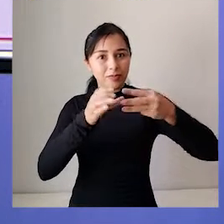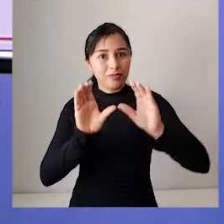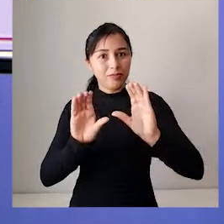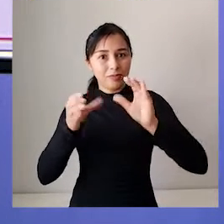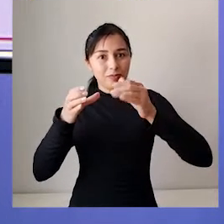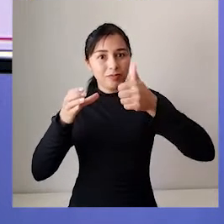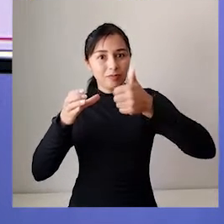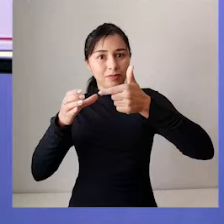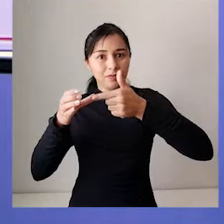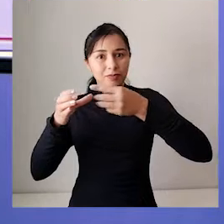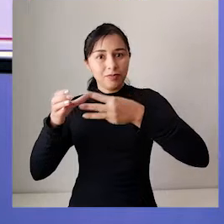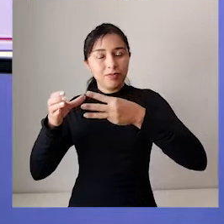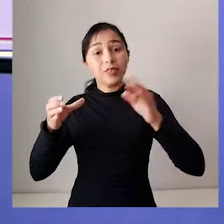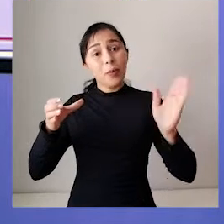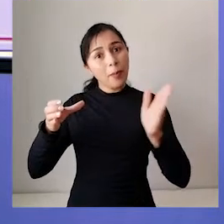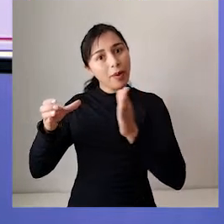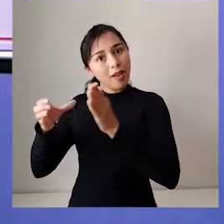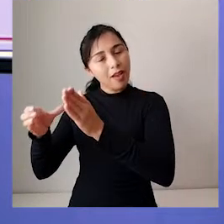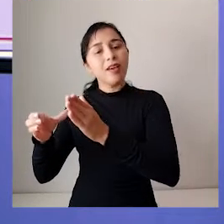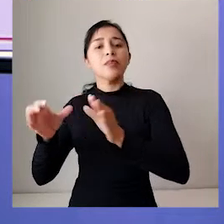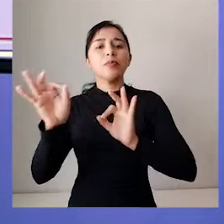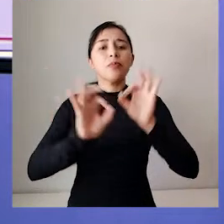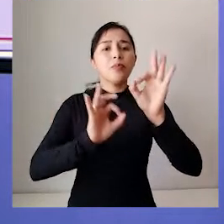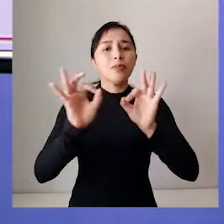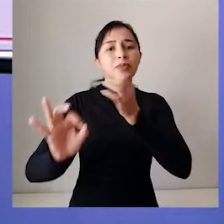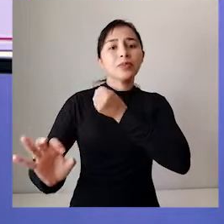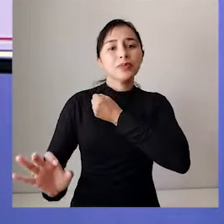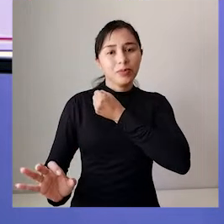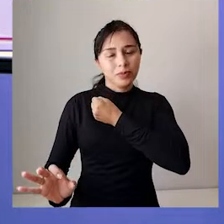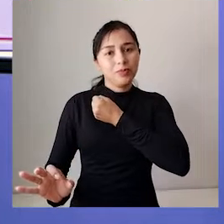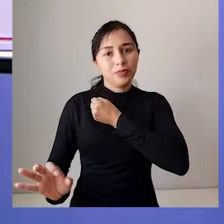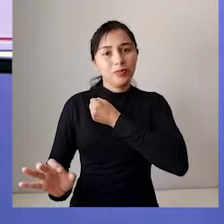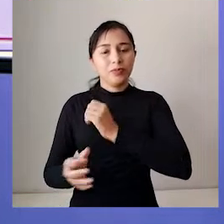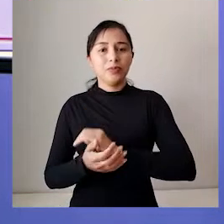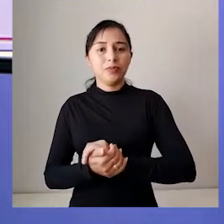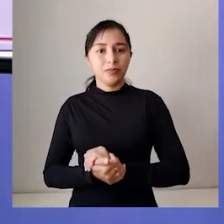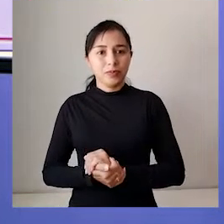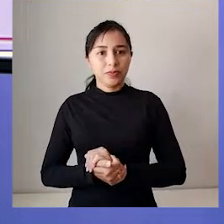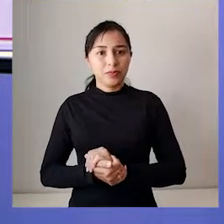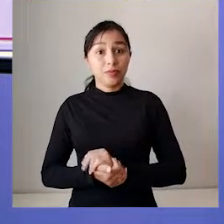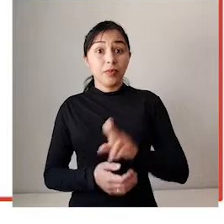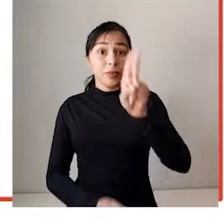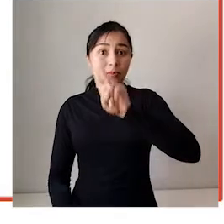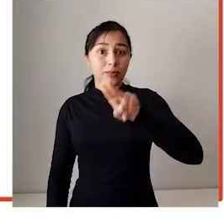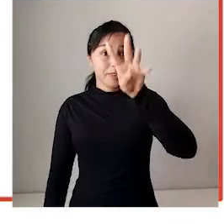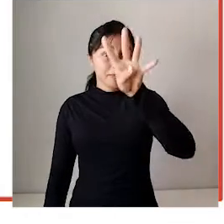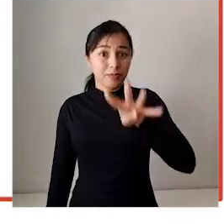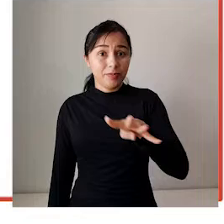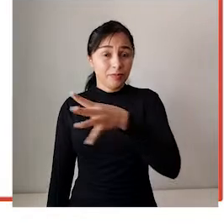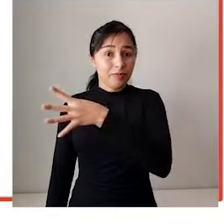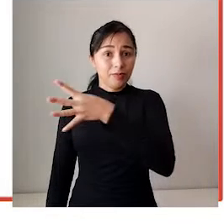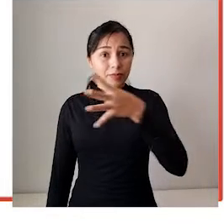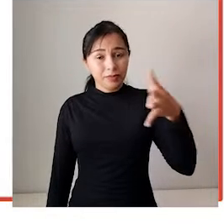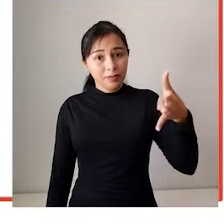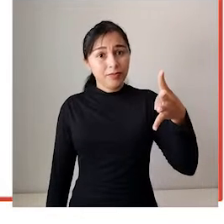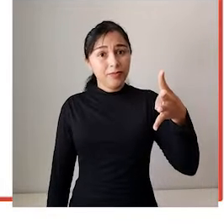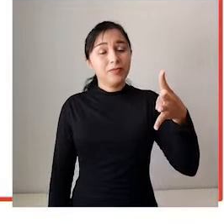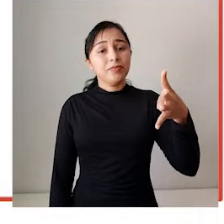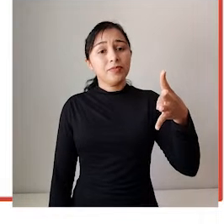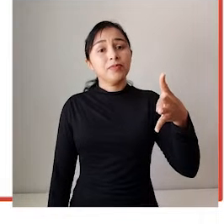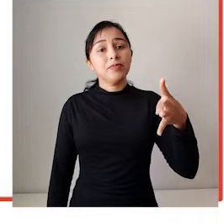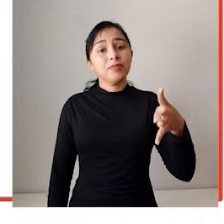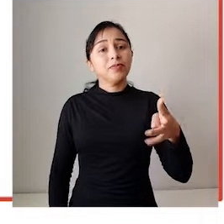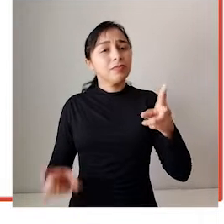os números no nosso dia a dia, convencionalmente. Obviamente, com a tabela de ordens e classes, nós